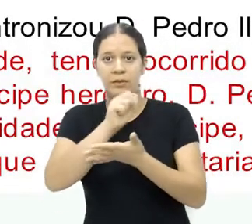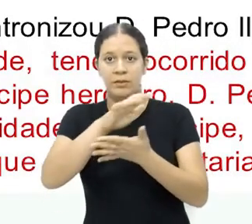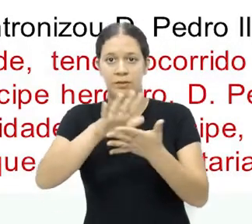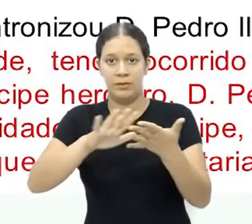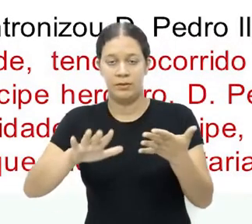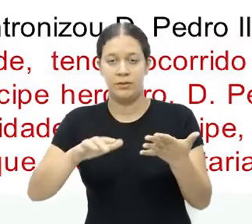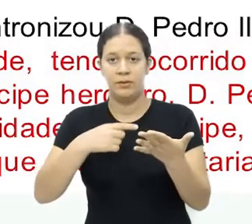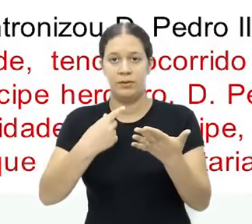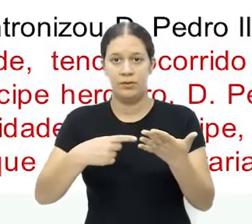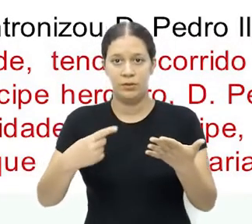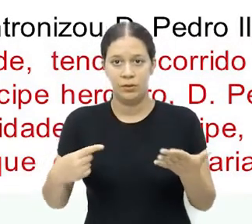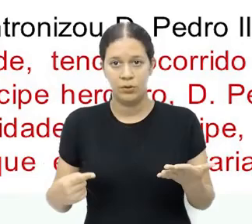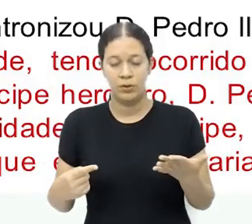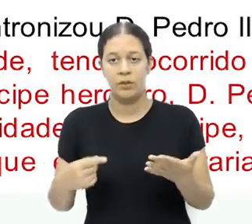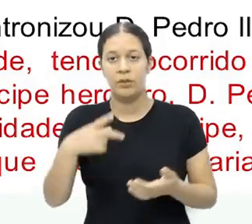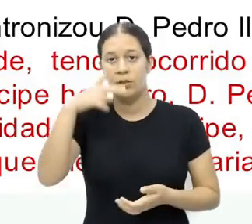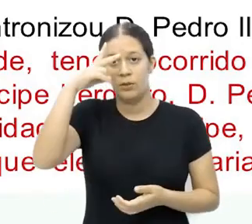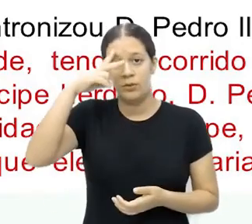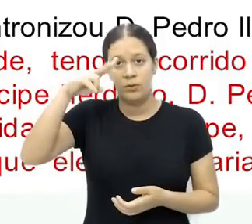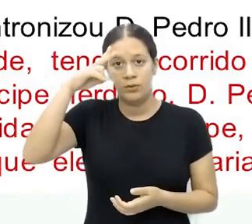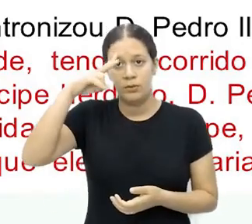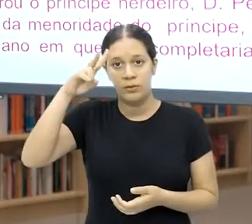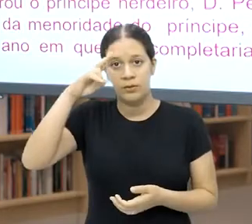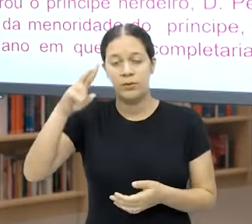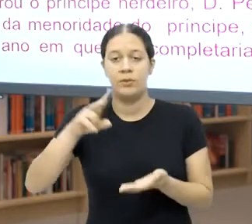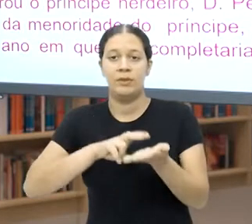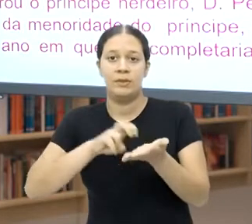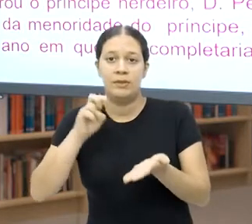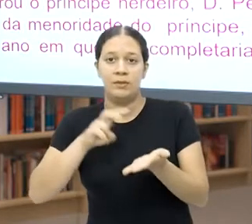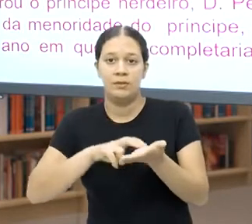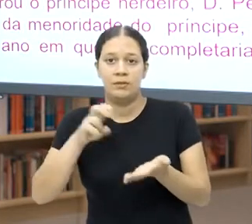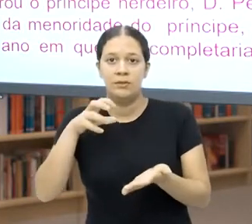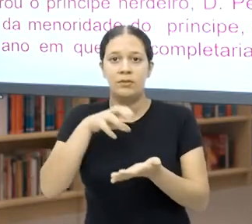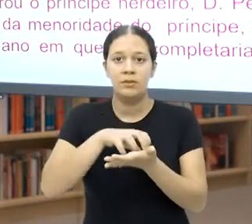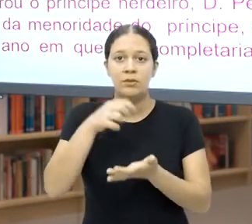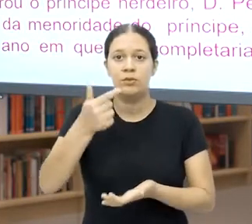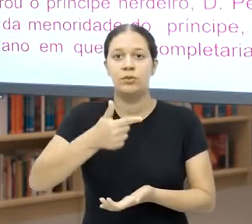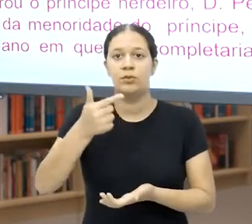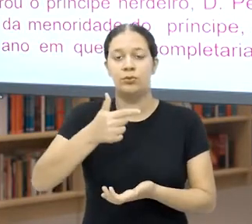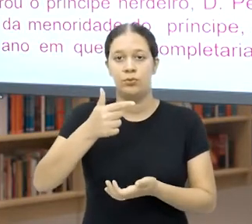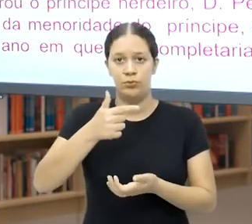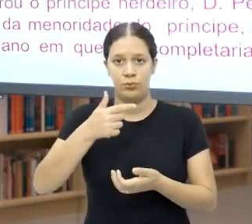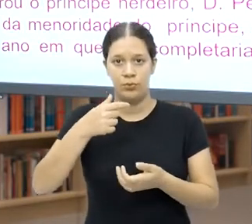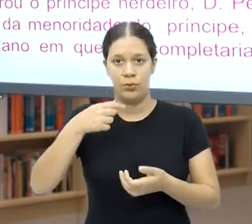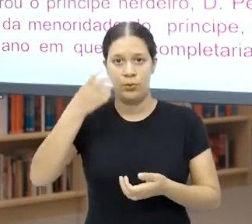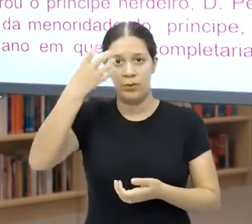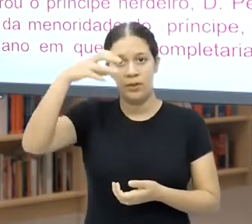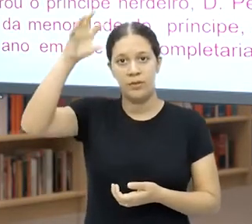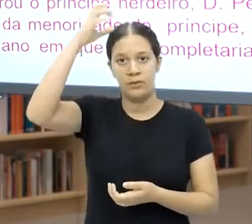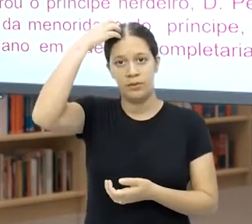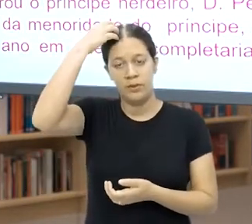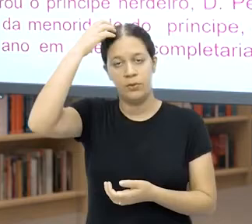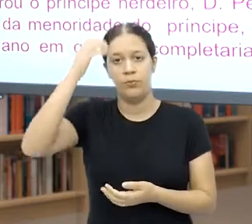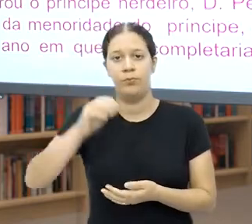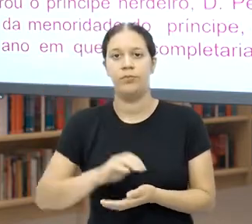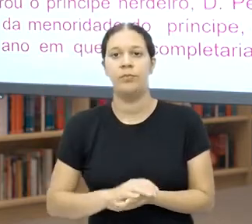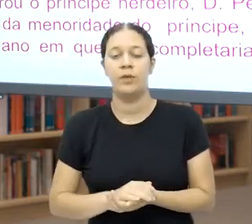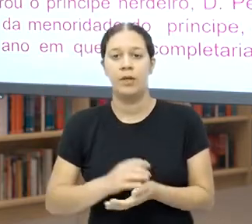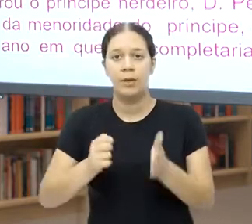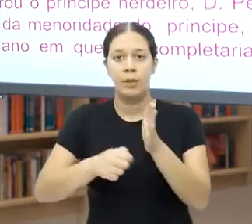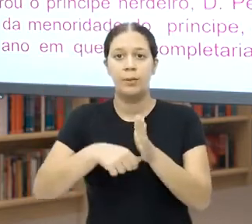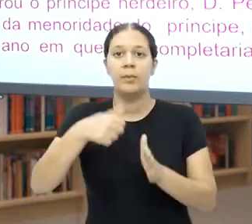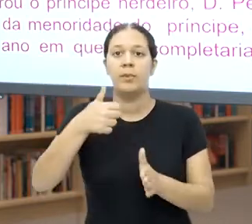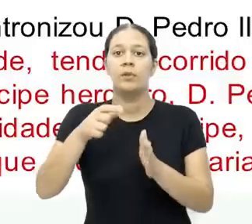vocês aí em História. Tema central, segundo reinado. Nós vamos ver aí. Na